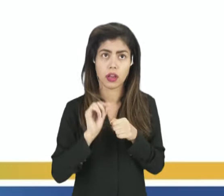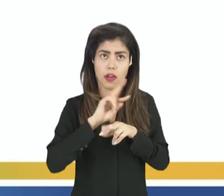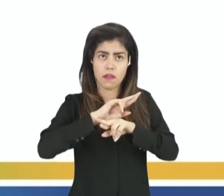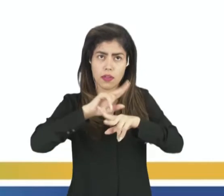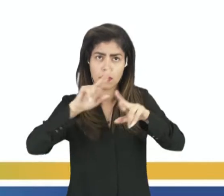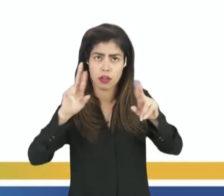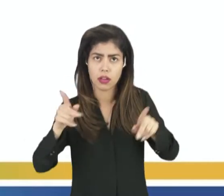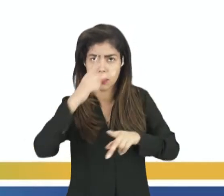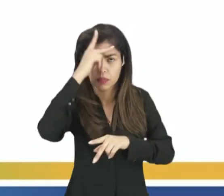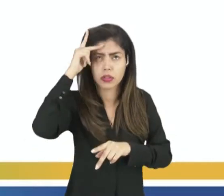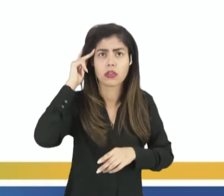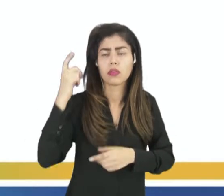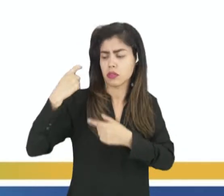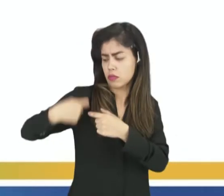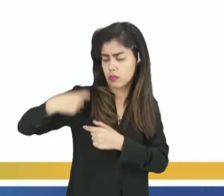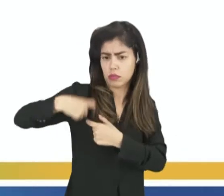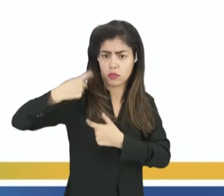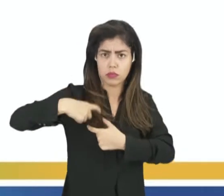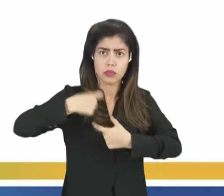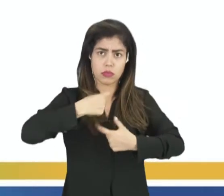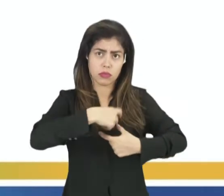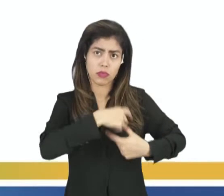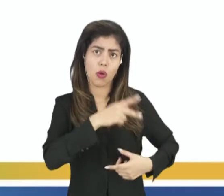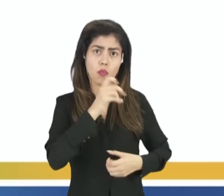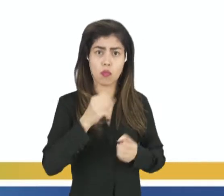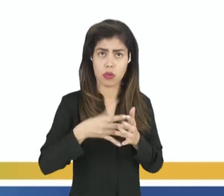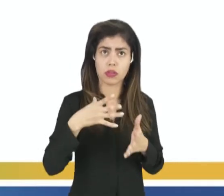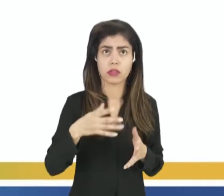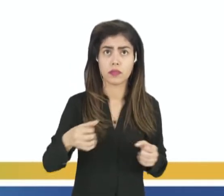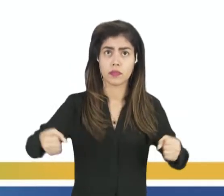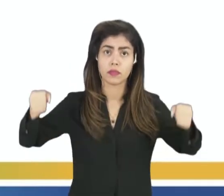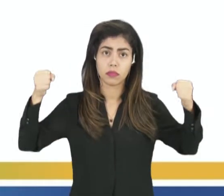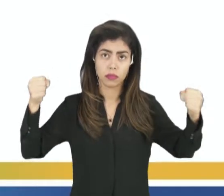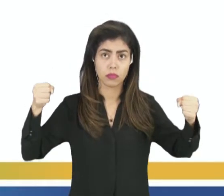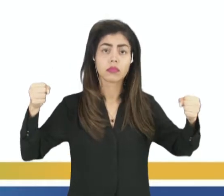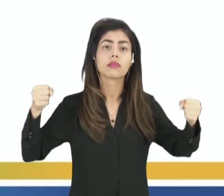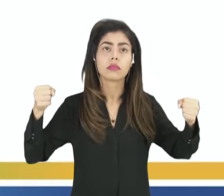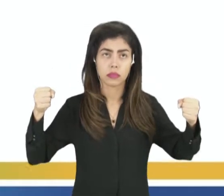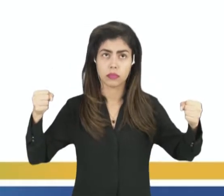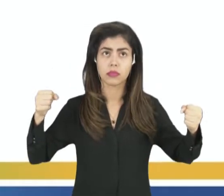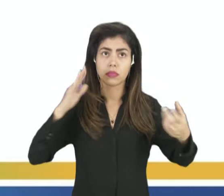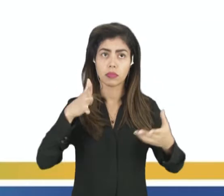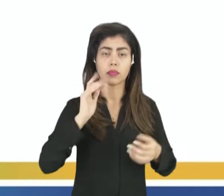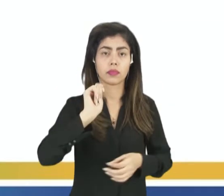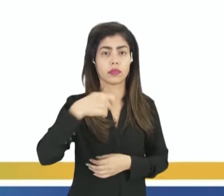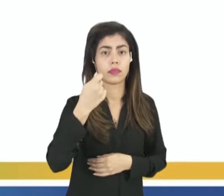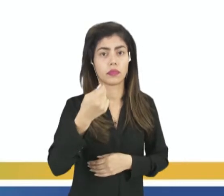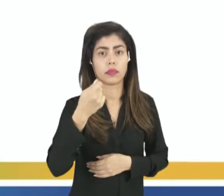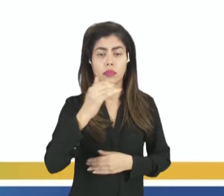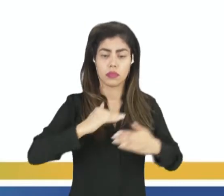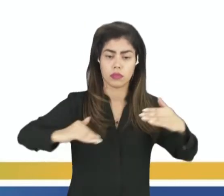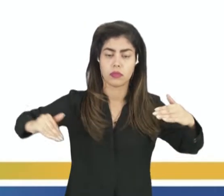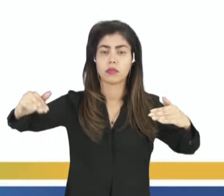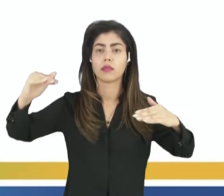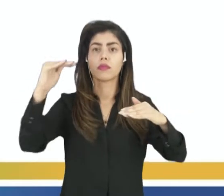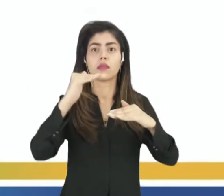vários indivíduos individuais. O corpo dele, ele tem um cetro, que a gente já viu isso, que simboliza a